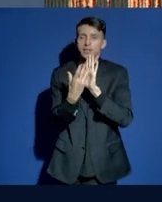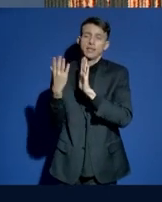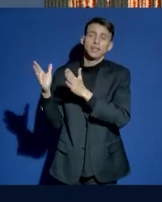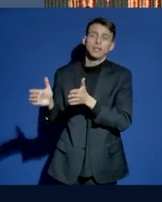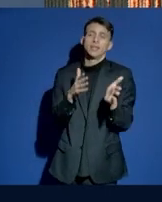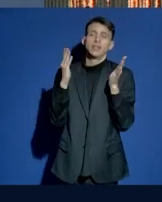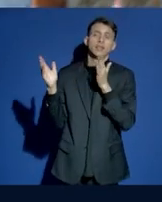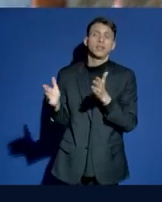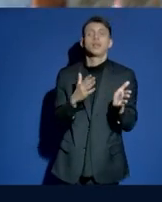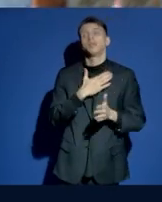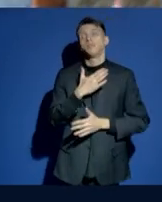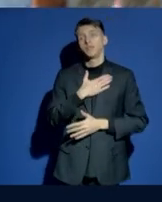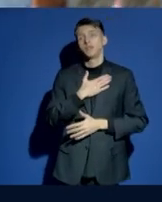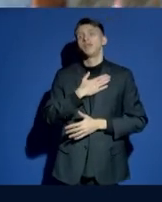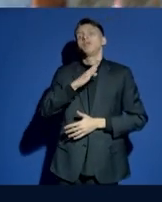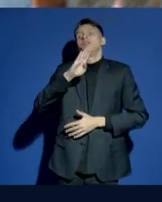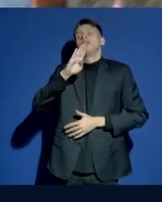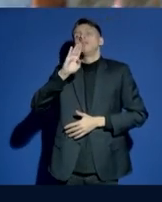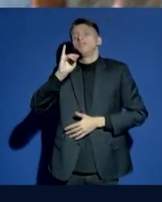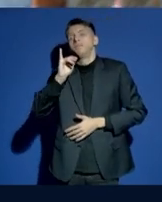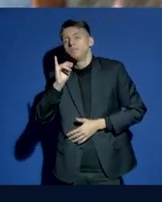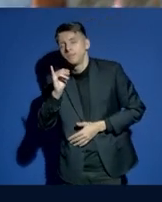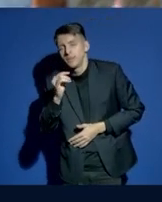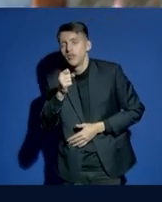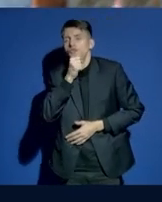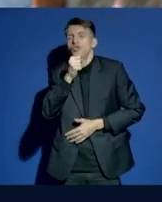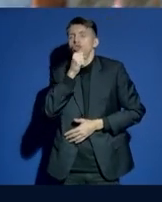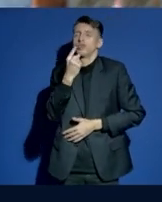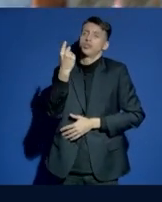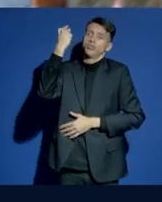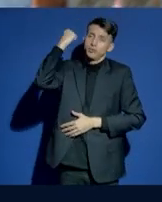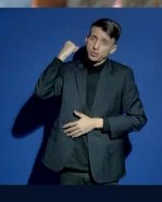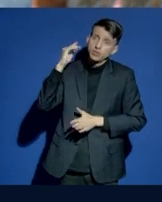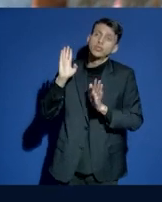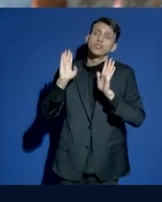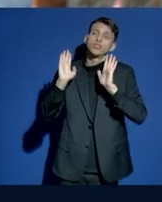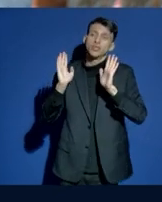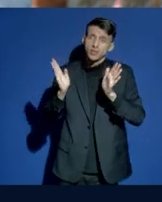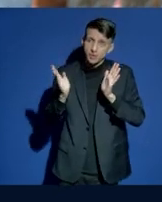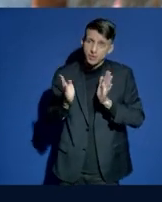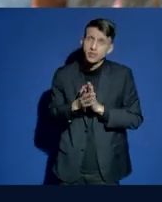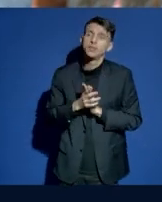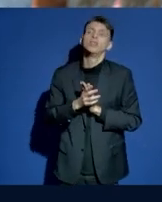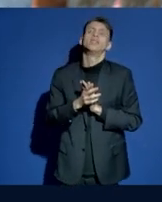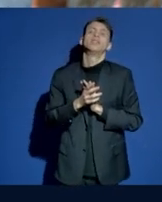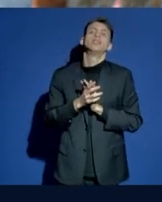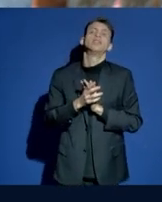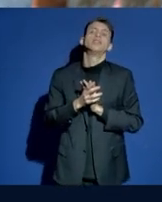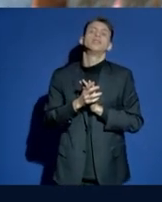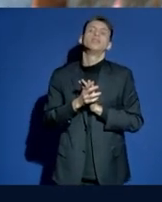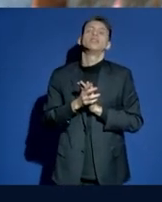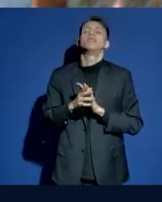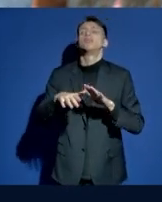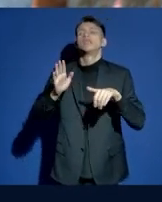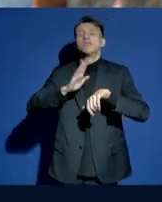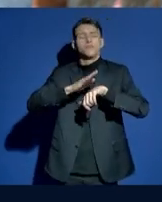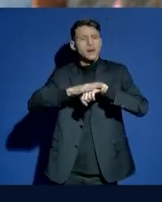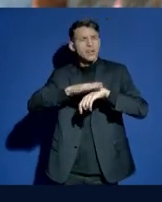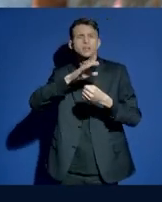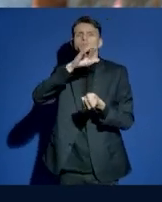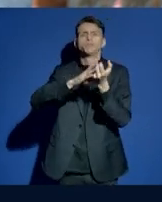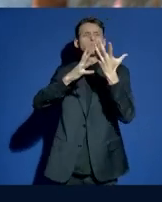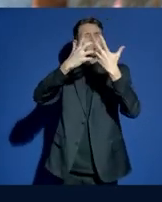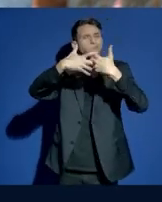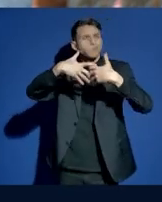bisavós e a estar trabalha desenvolvendo as máquinas mais modernas possíveis aí